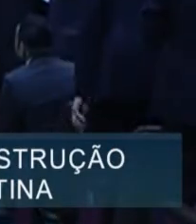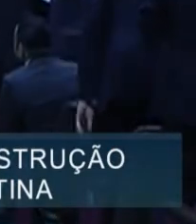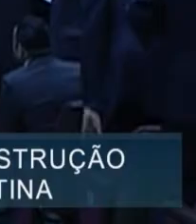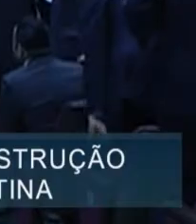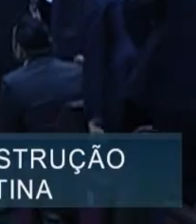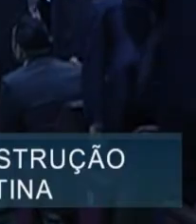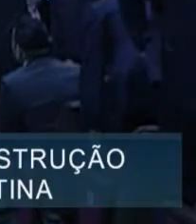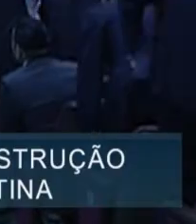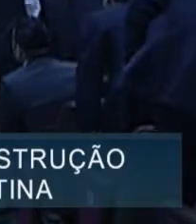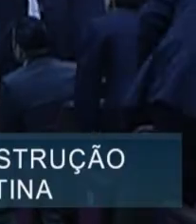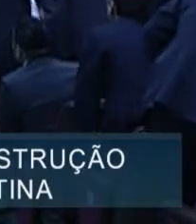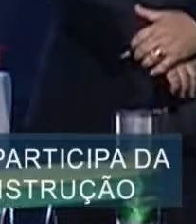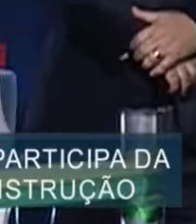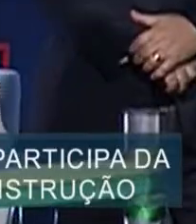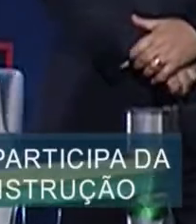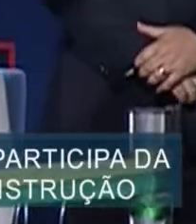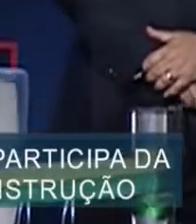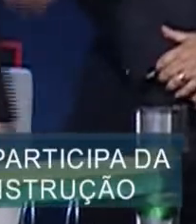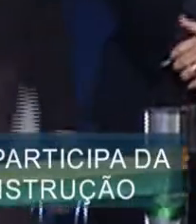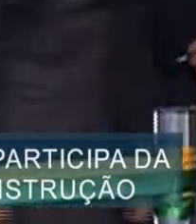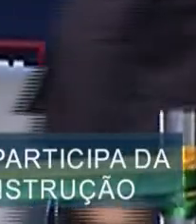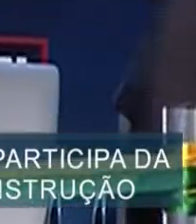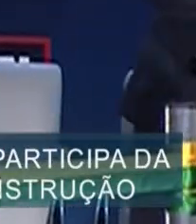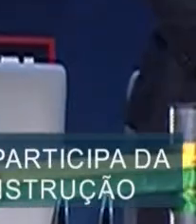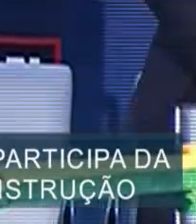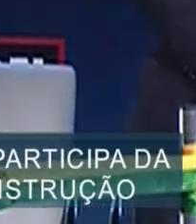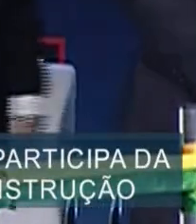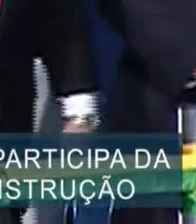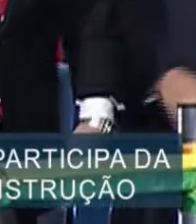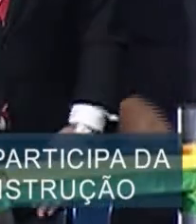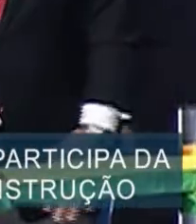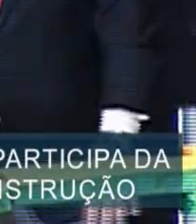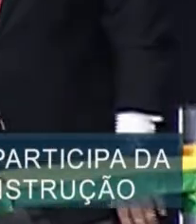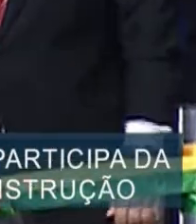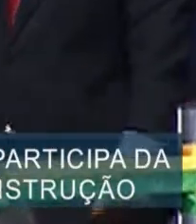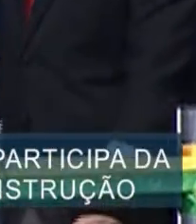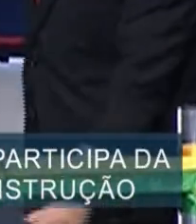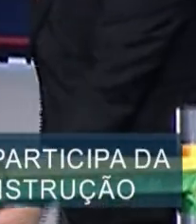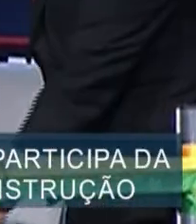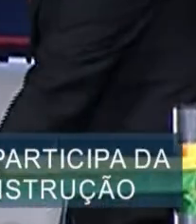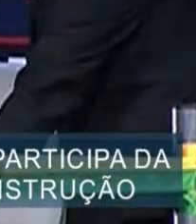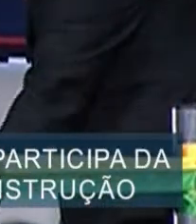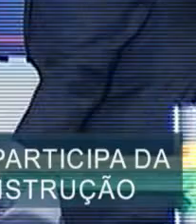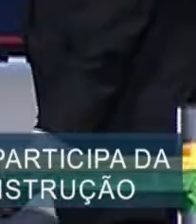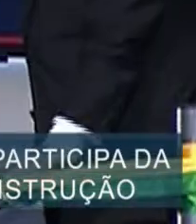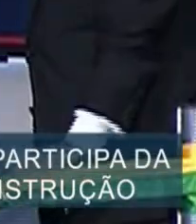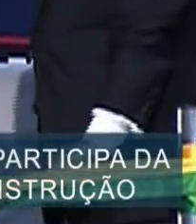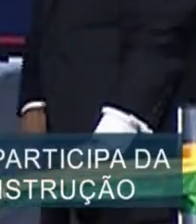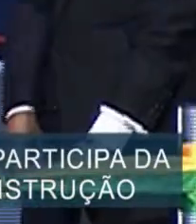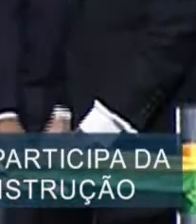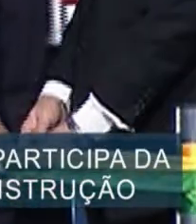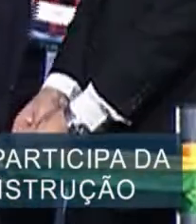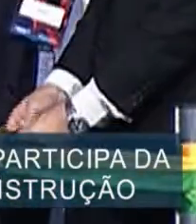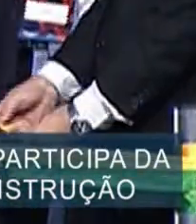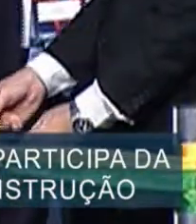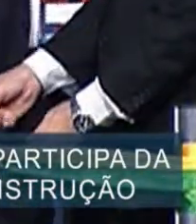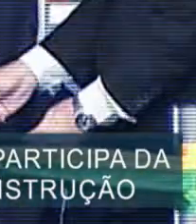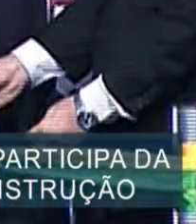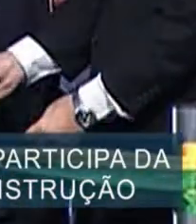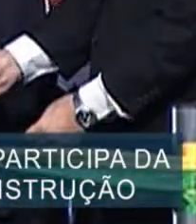Pedimos ao público para que se acomode, para que os nossos companheiros da imprensa possam registrar o momento.